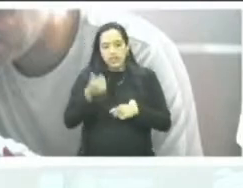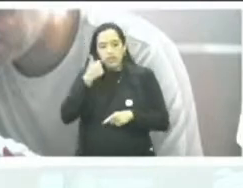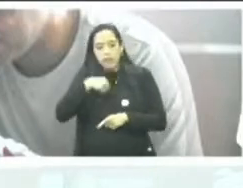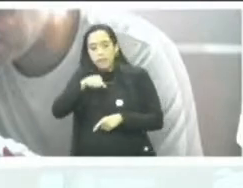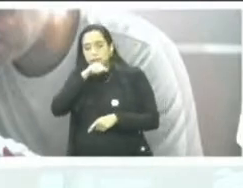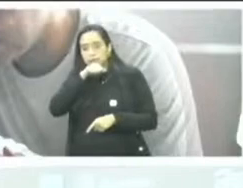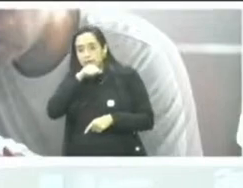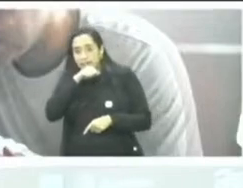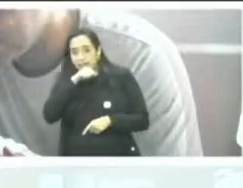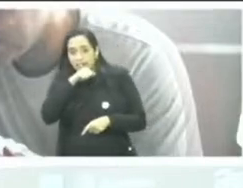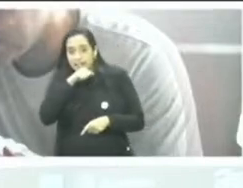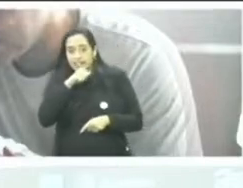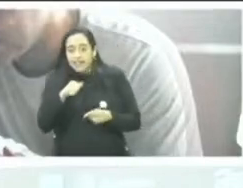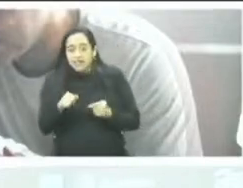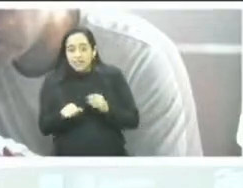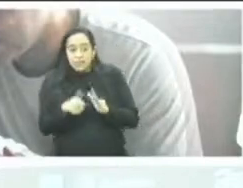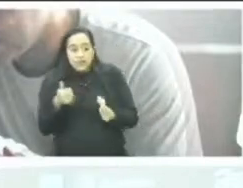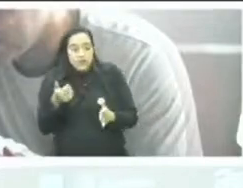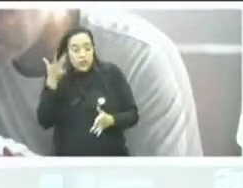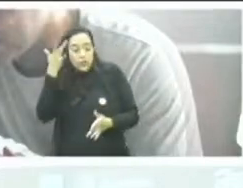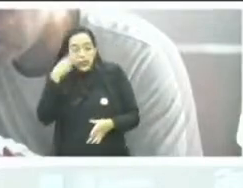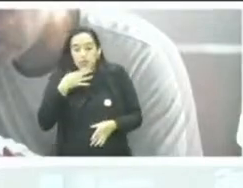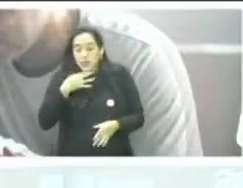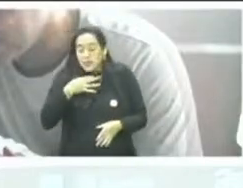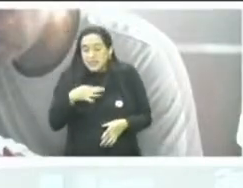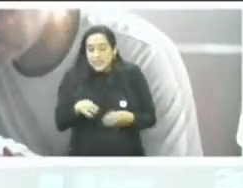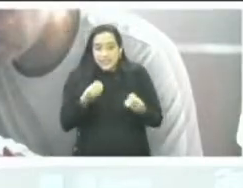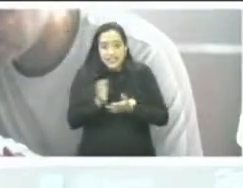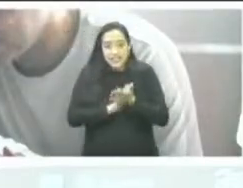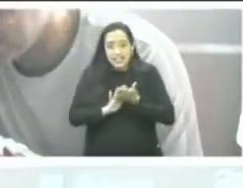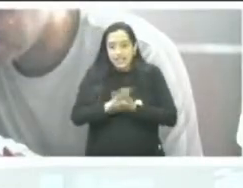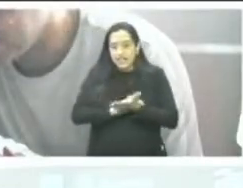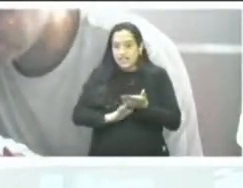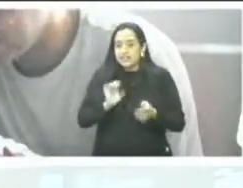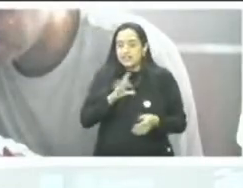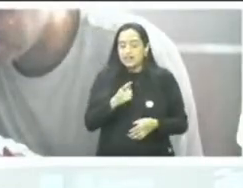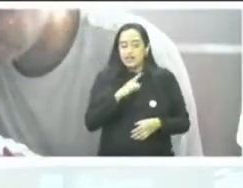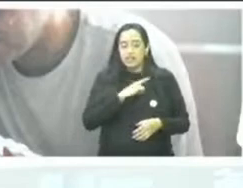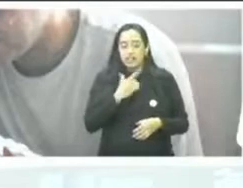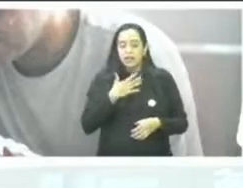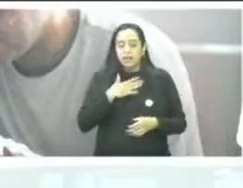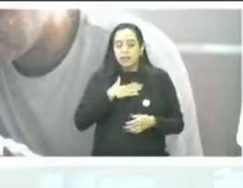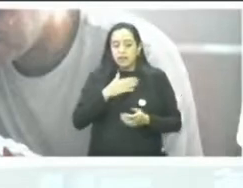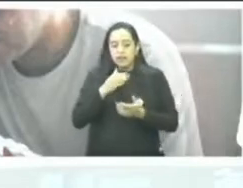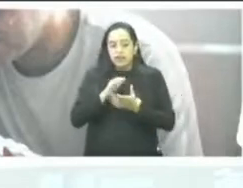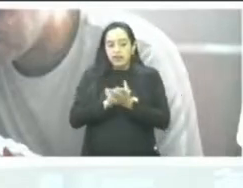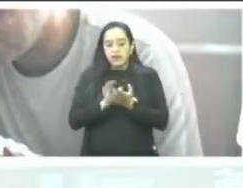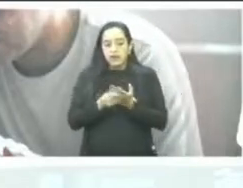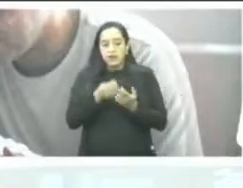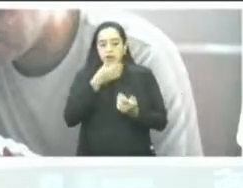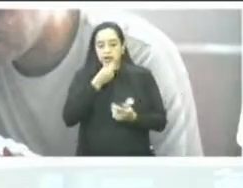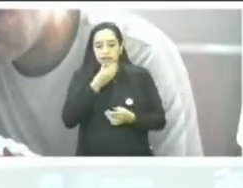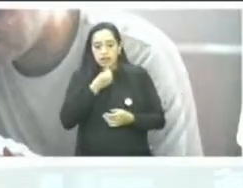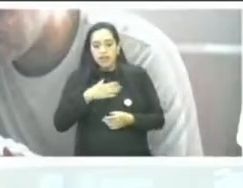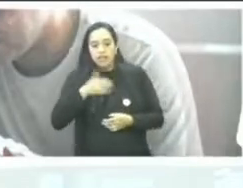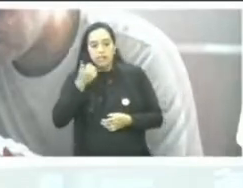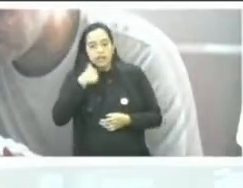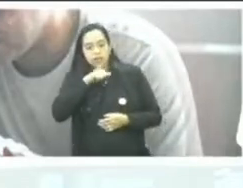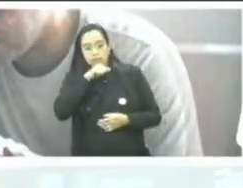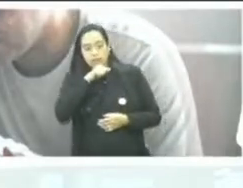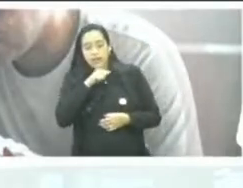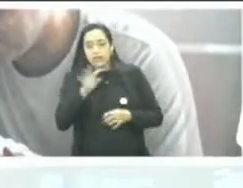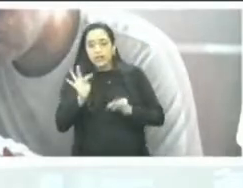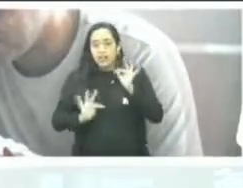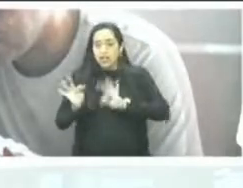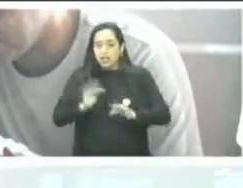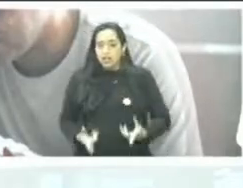viagem, que não tinha ninguém para acompanhá-la, além do marido, porque dentro de toda essa situação, minha mãe estava tratando um câncer,